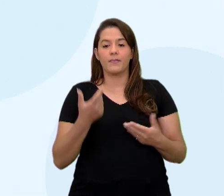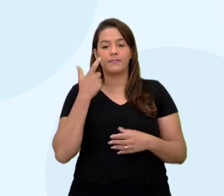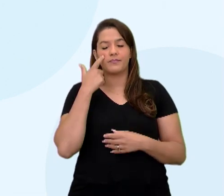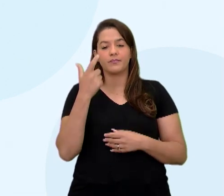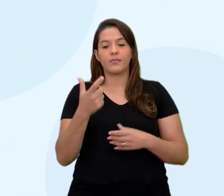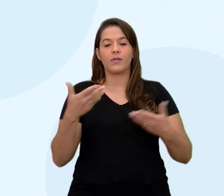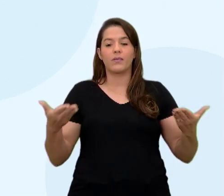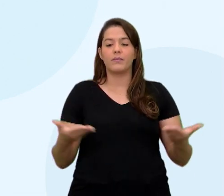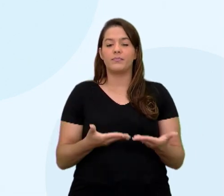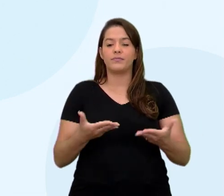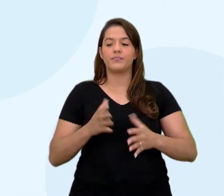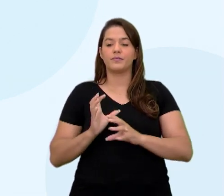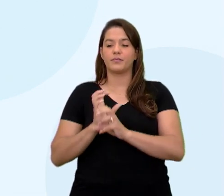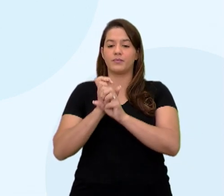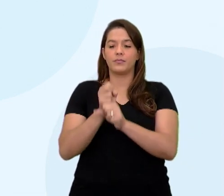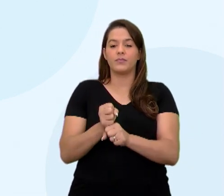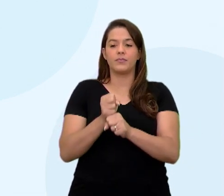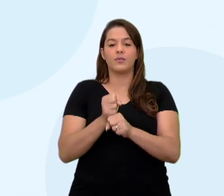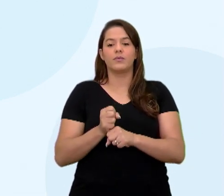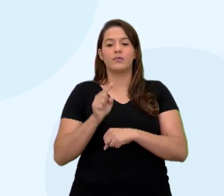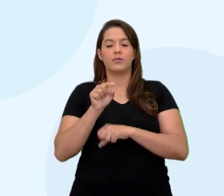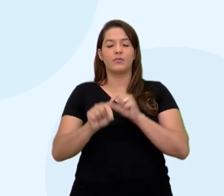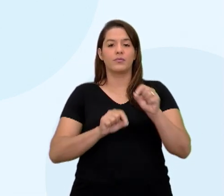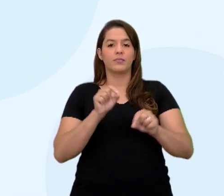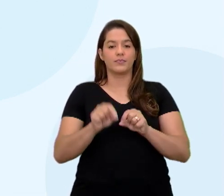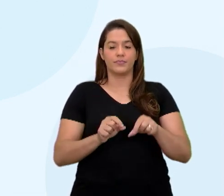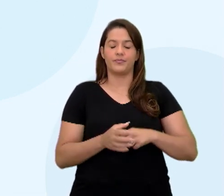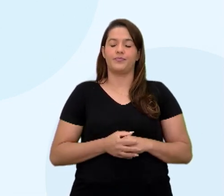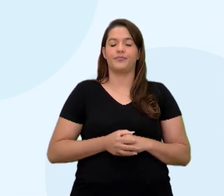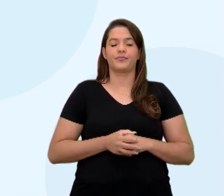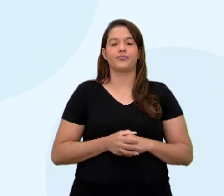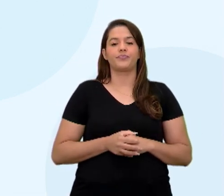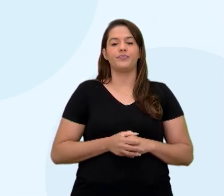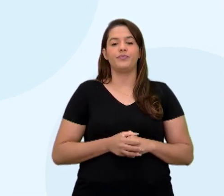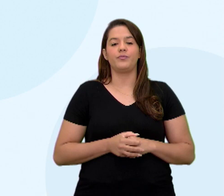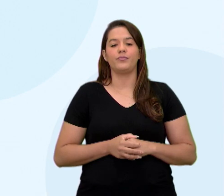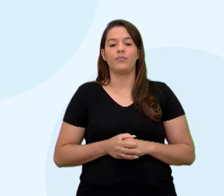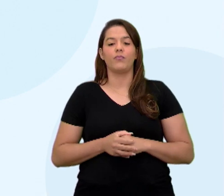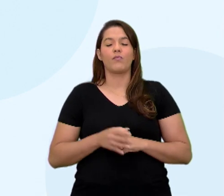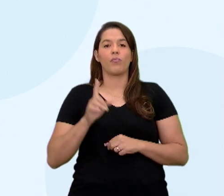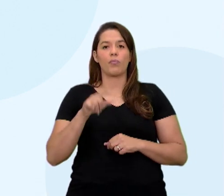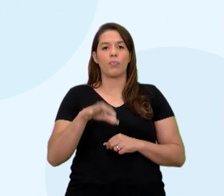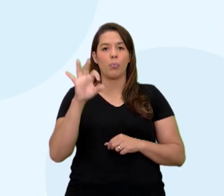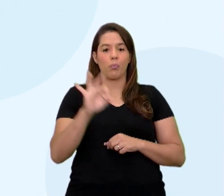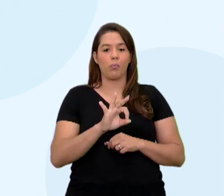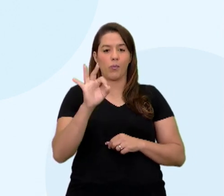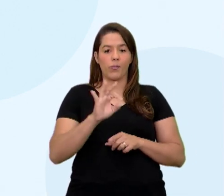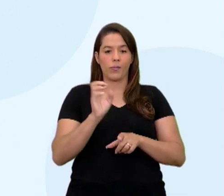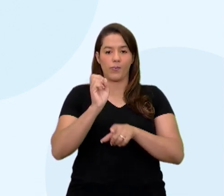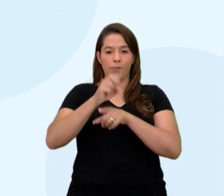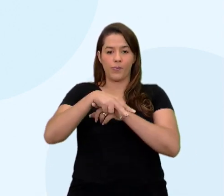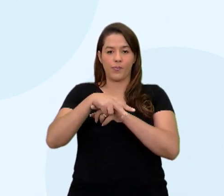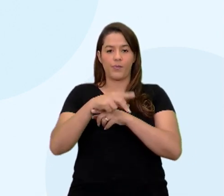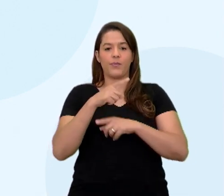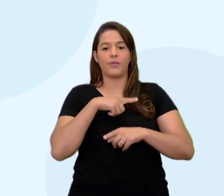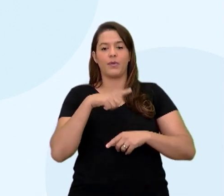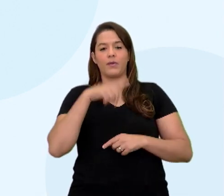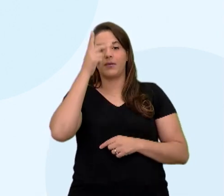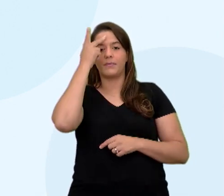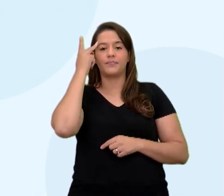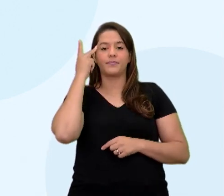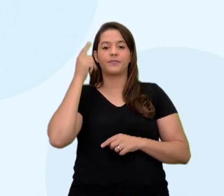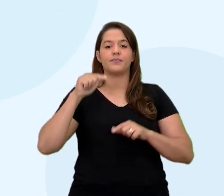que a gente vai calcular aqui para a família Ribeiro? Primeiro, vamos calcular o índice de ocupação para a família